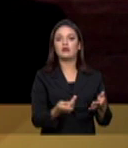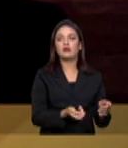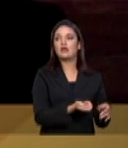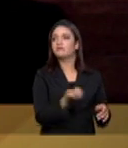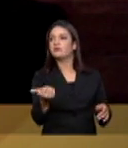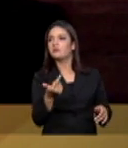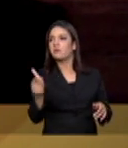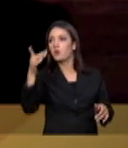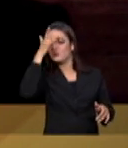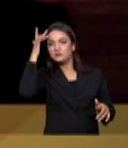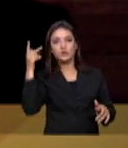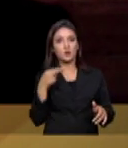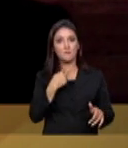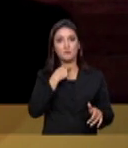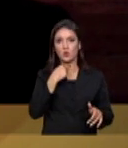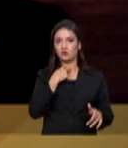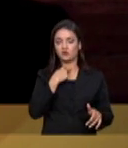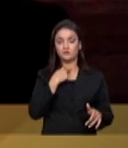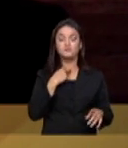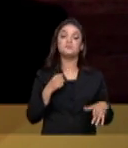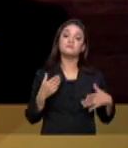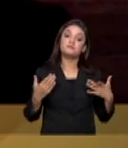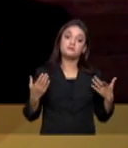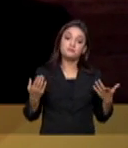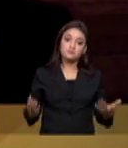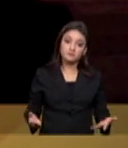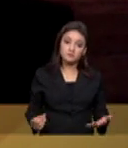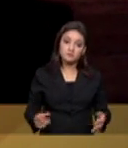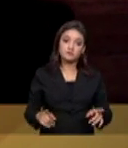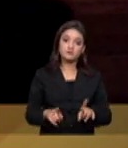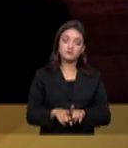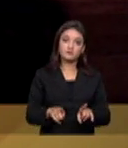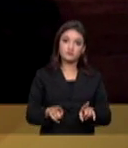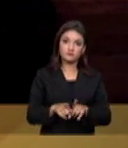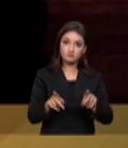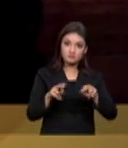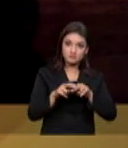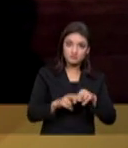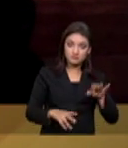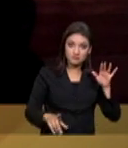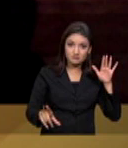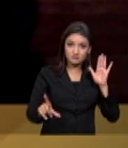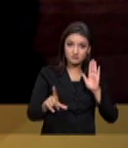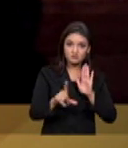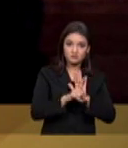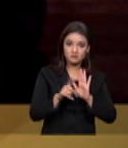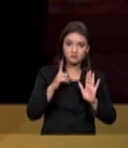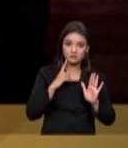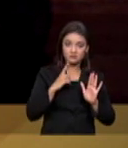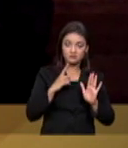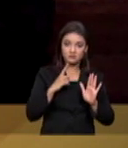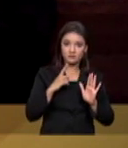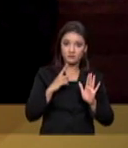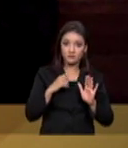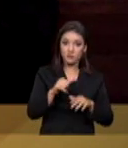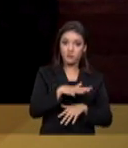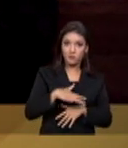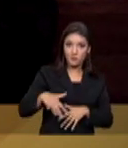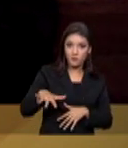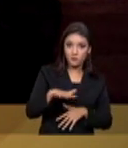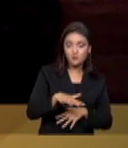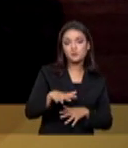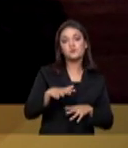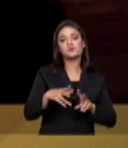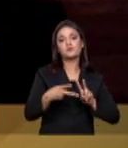acessíveis e tomar essa questão pelo aspecto normativo e considerando que a terra de ocupação